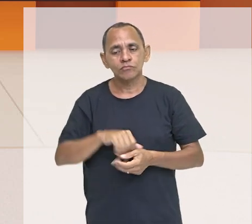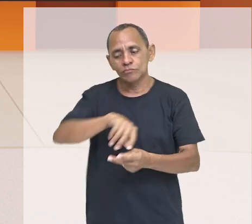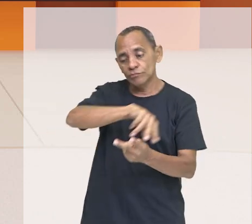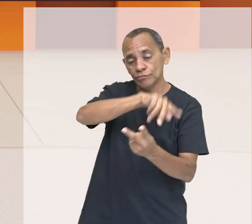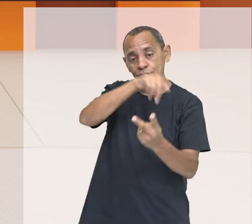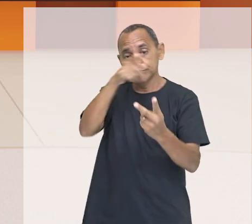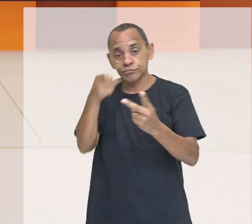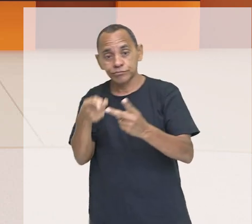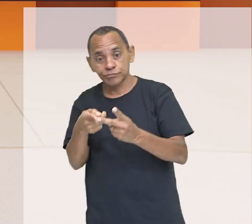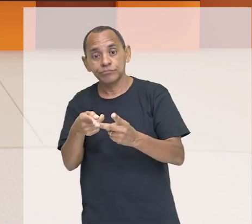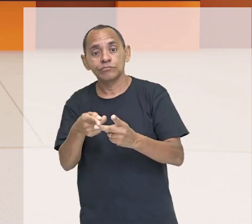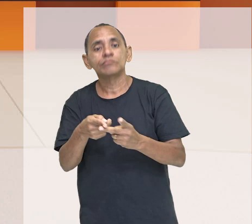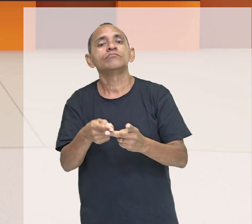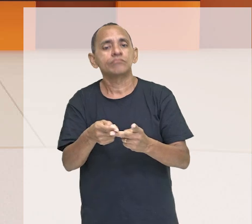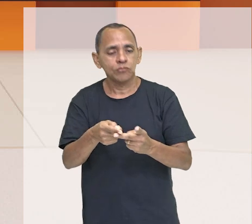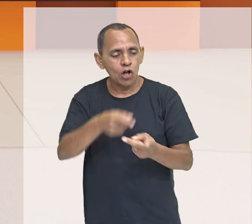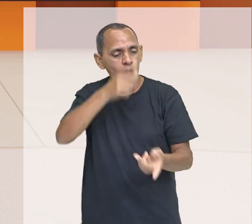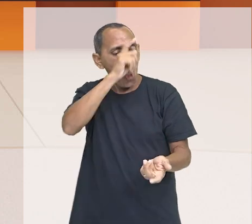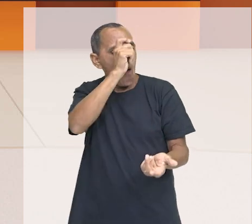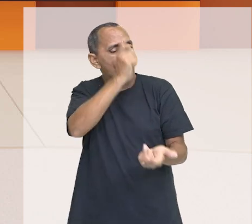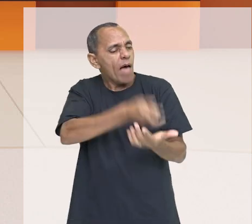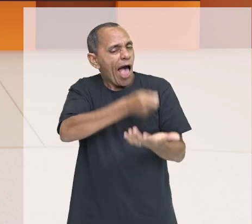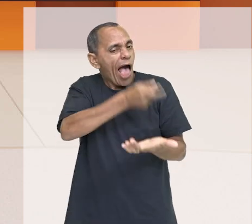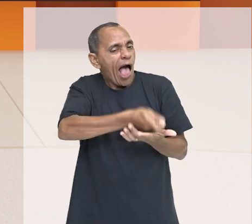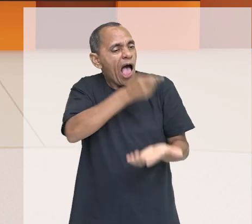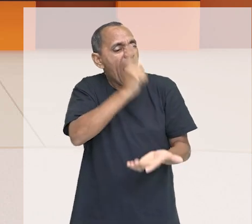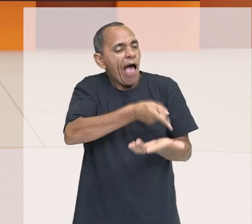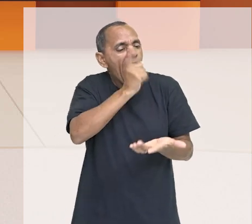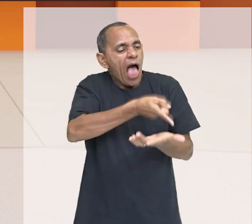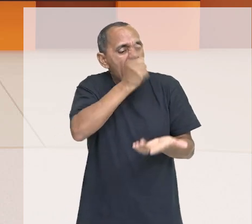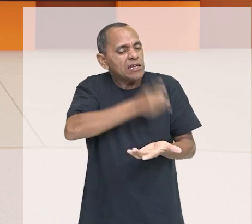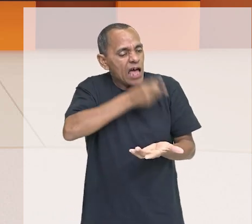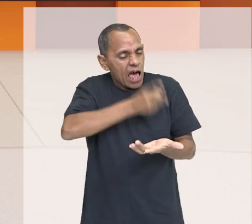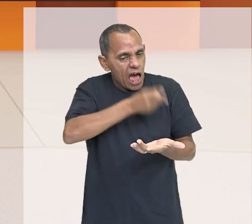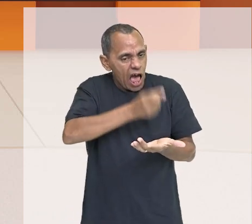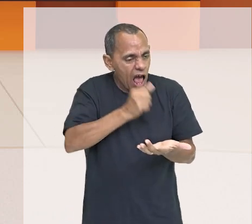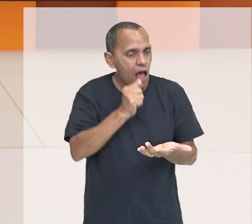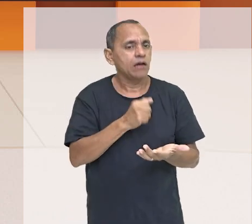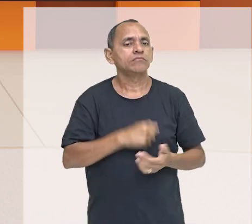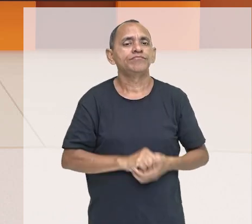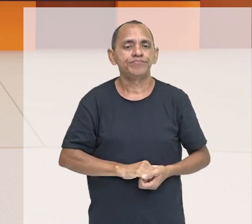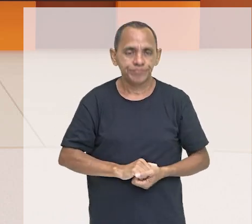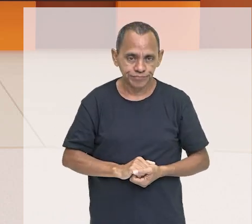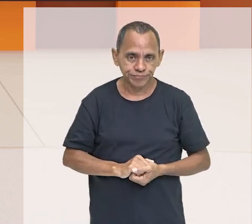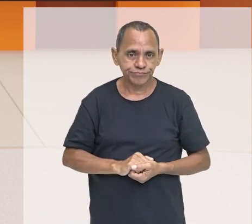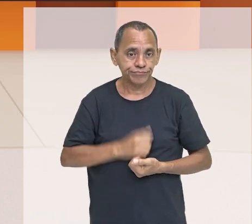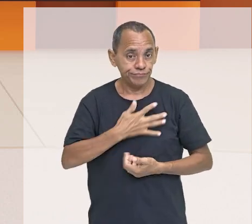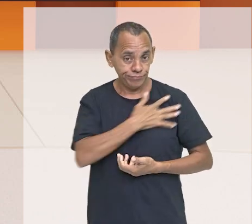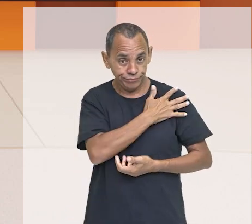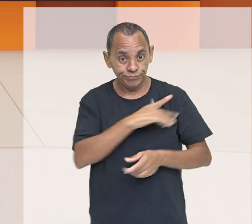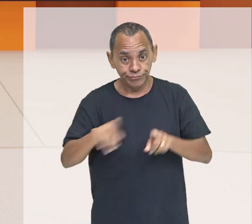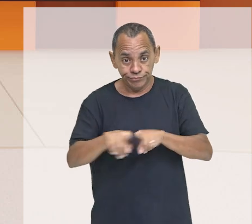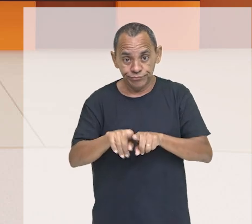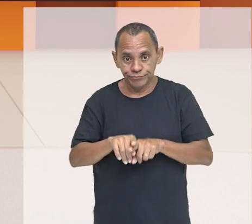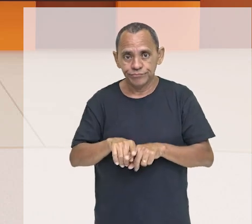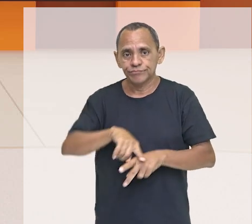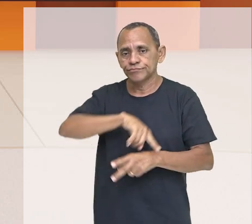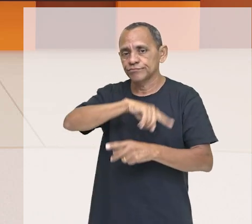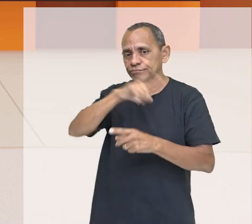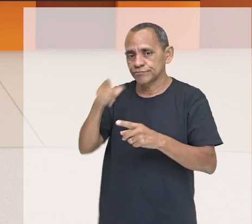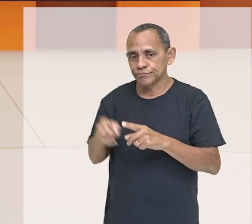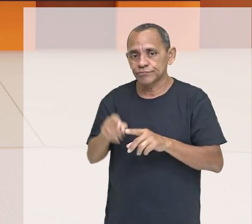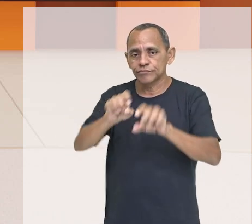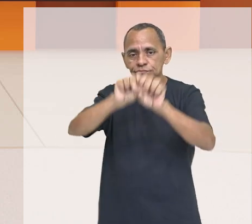há o autoritarismo, né, do Estado sobre a população. E aí nós vamos ver sistema de